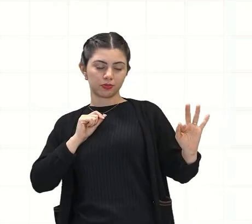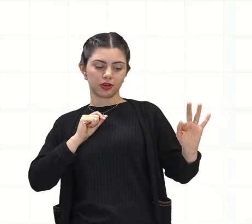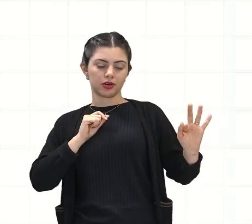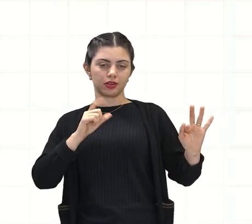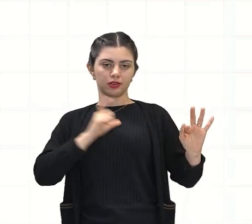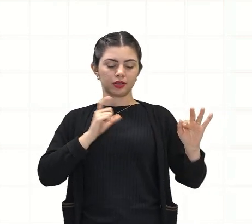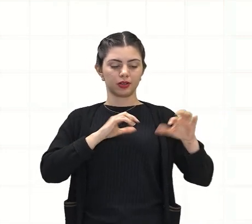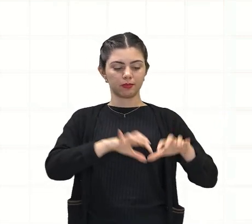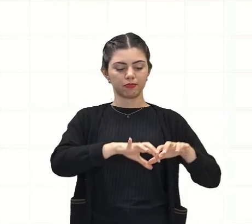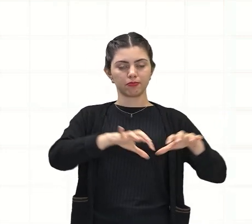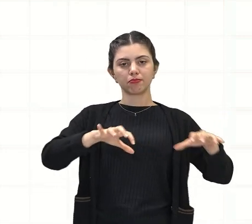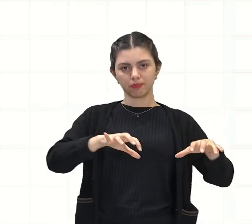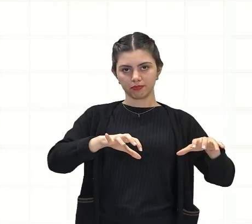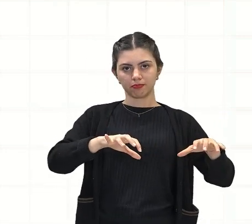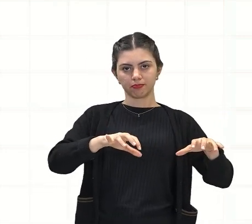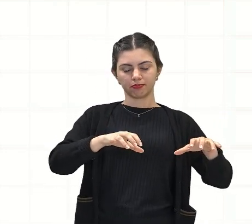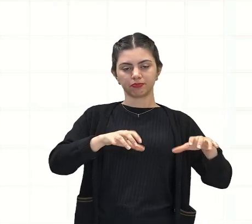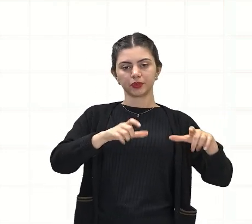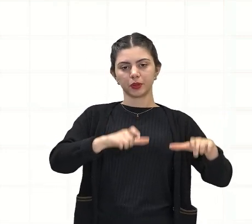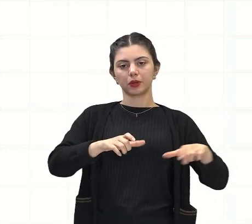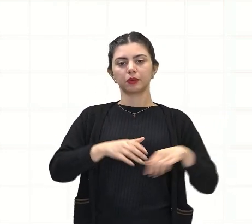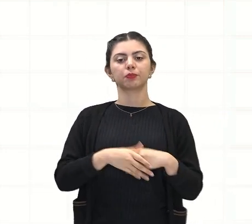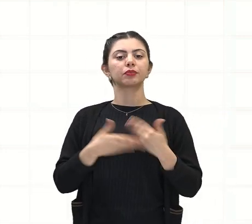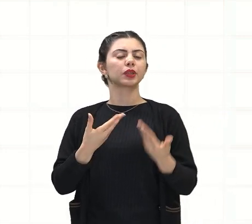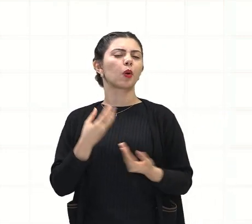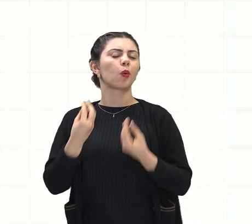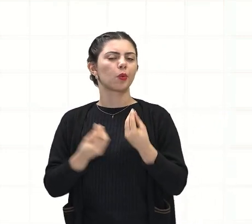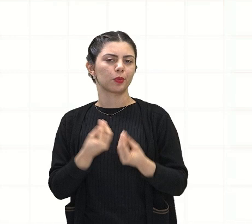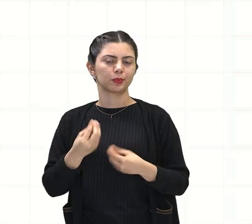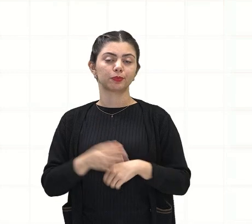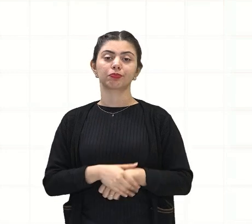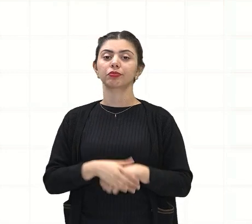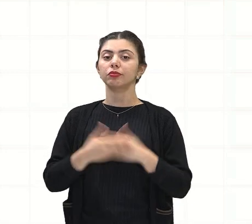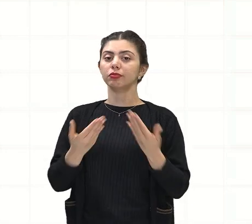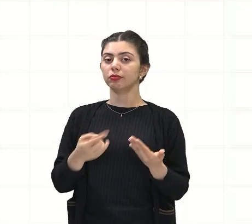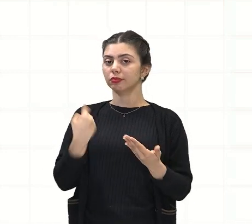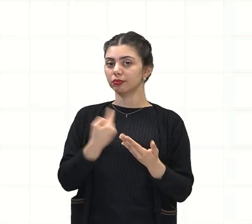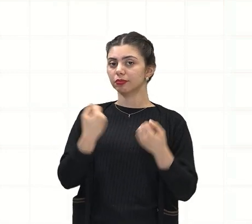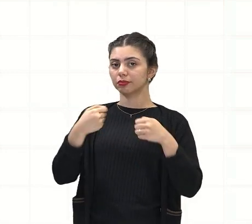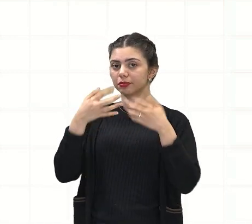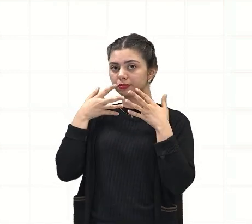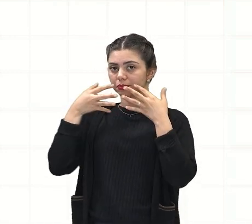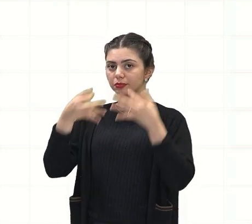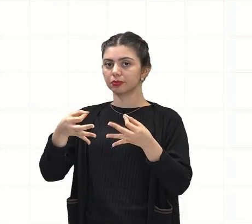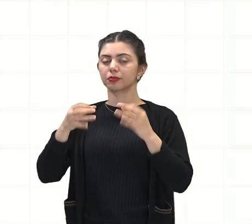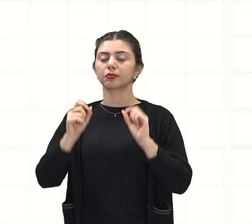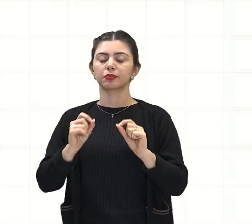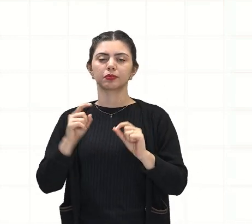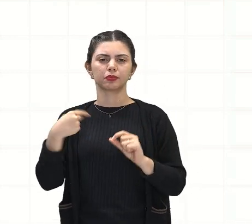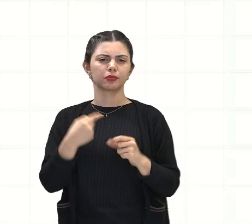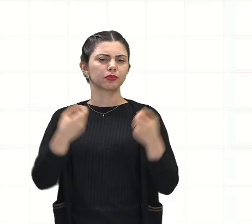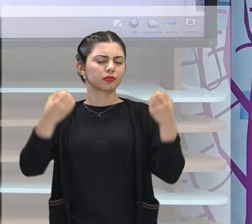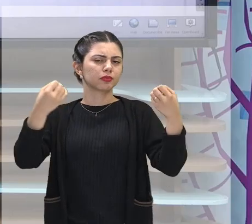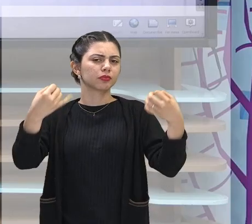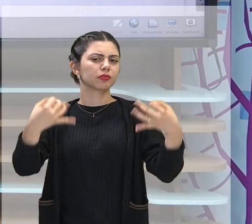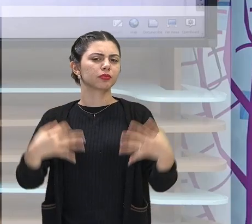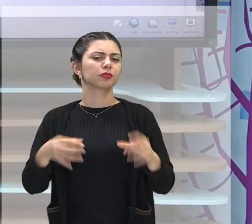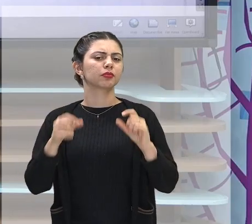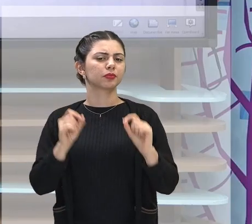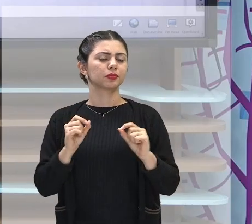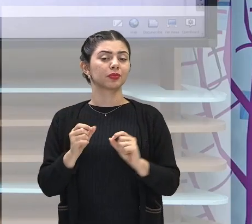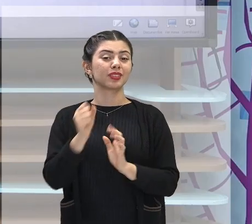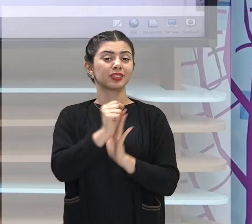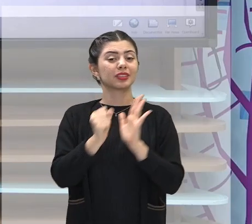um lado da ilha. Assim, é importante atentarmos que estamos falando do